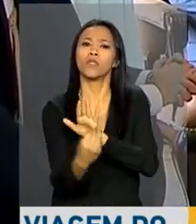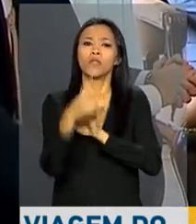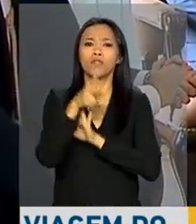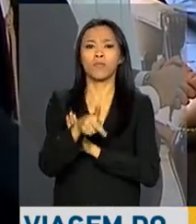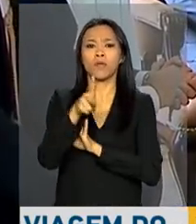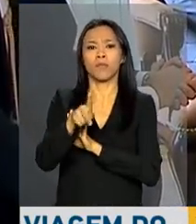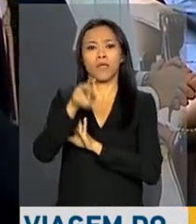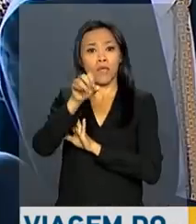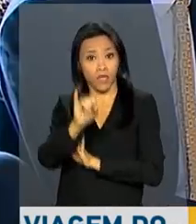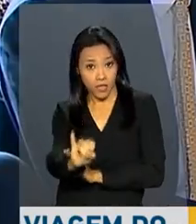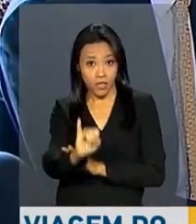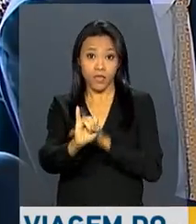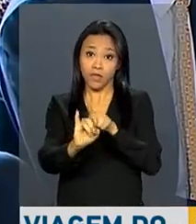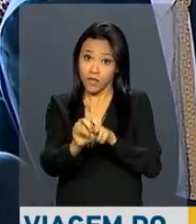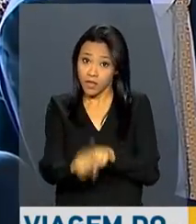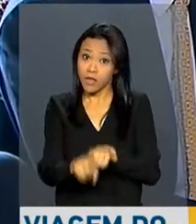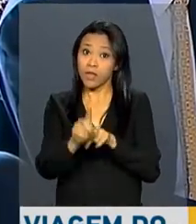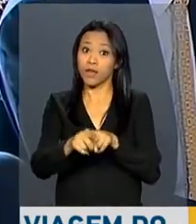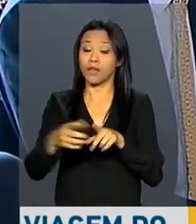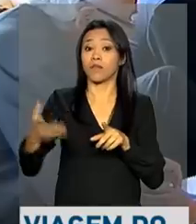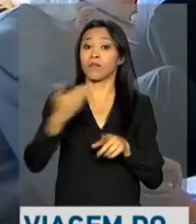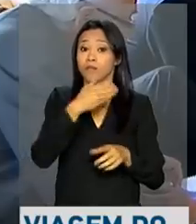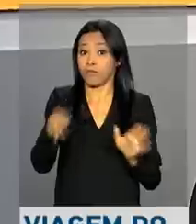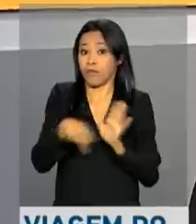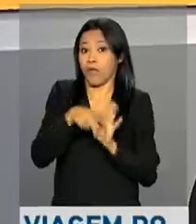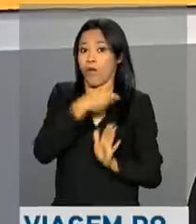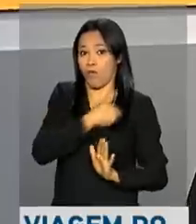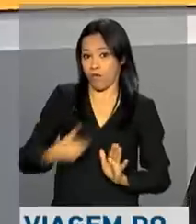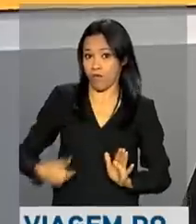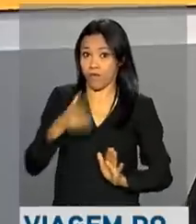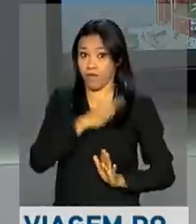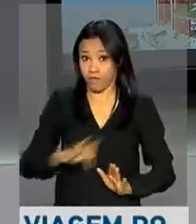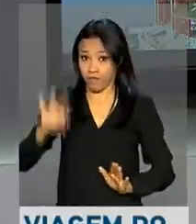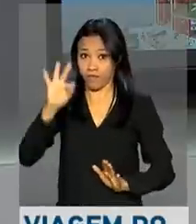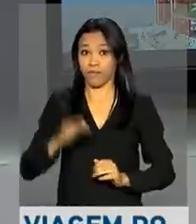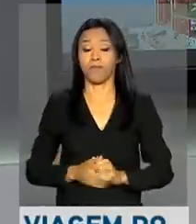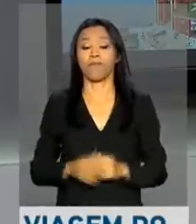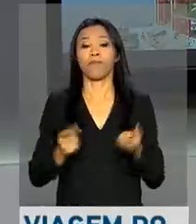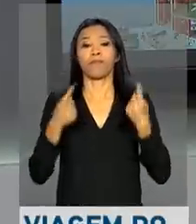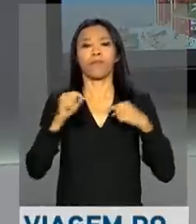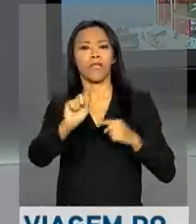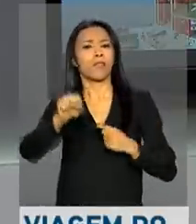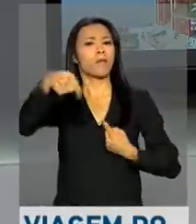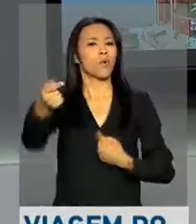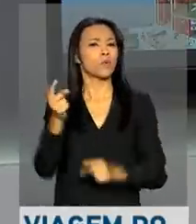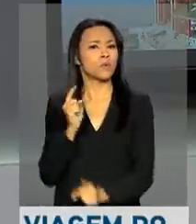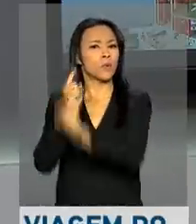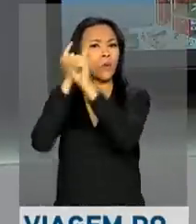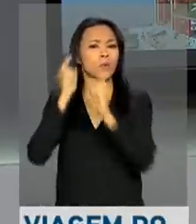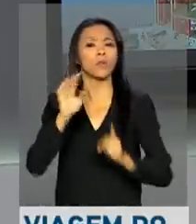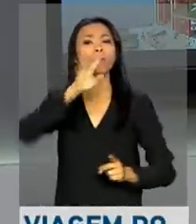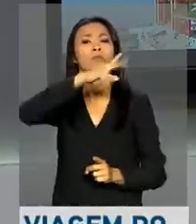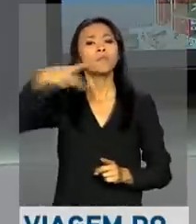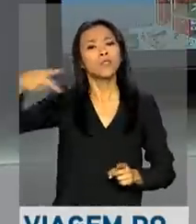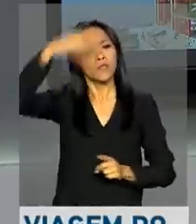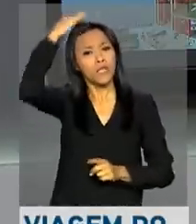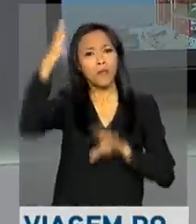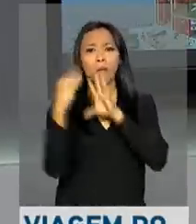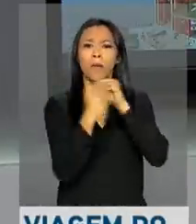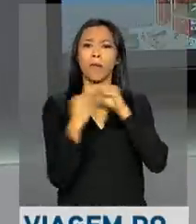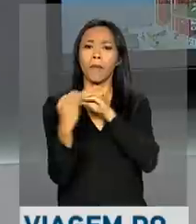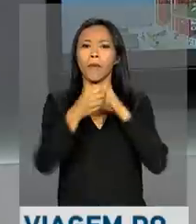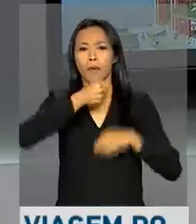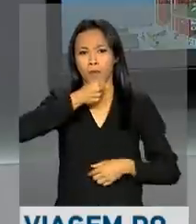o Programa de Parcerias de Investimentos do Governo Federal. Após os encontros, Michel Temer conversou com